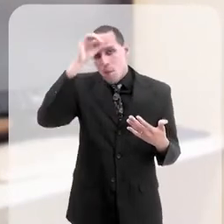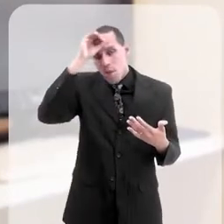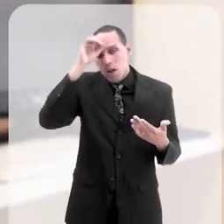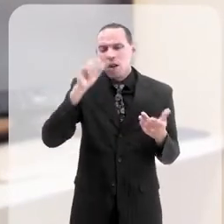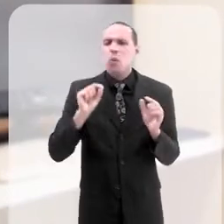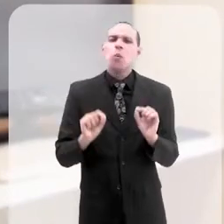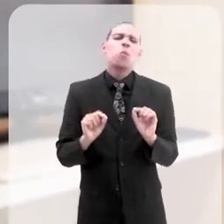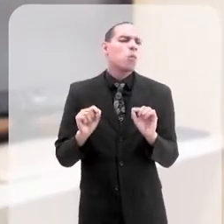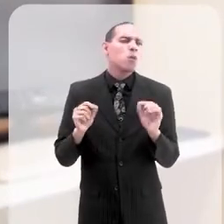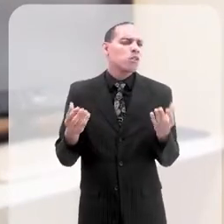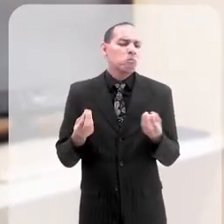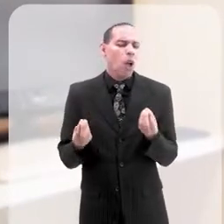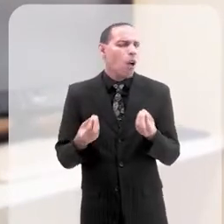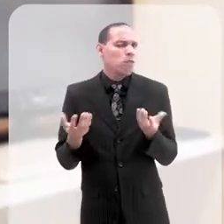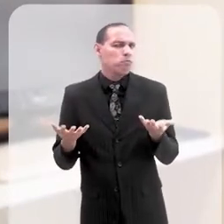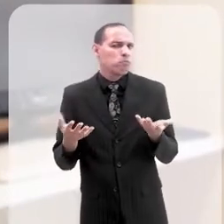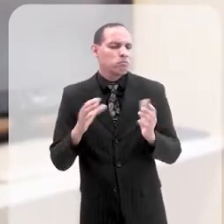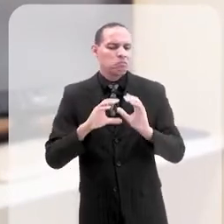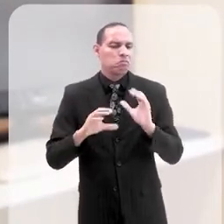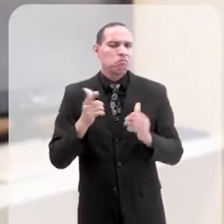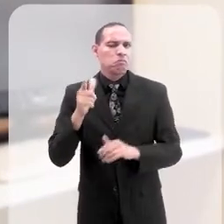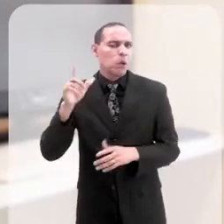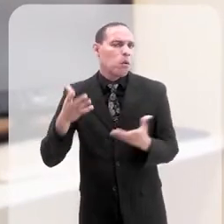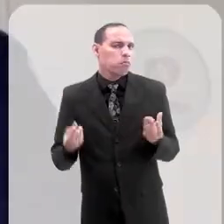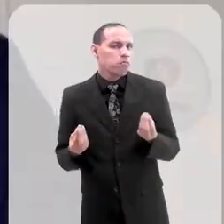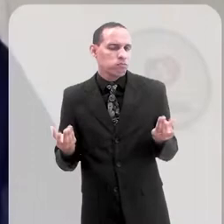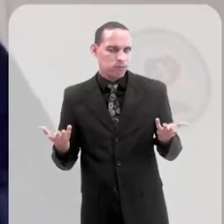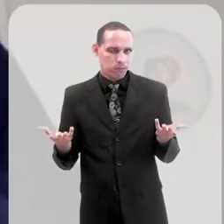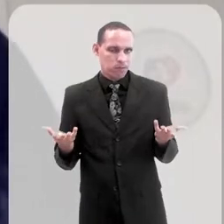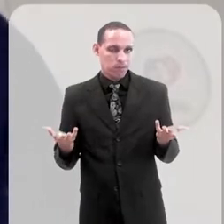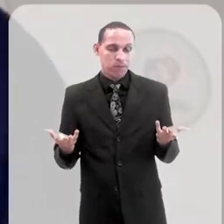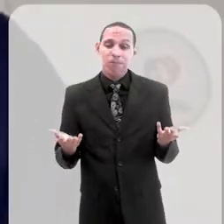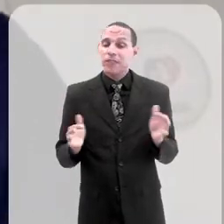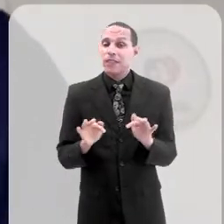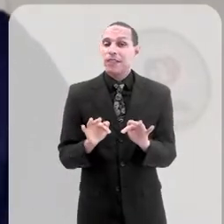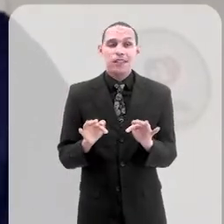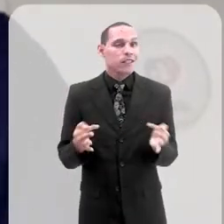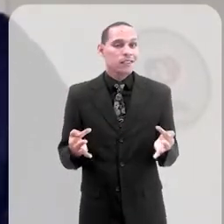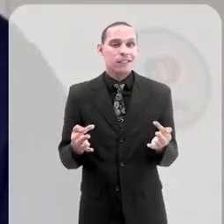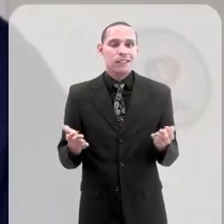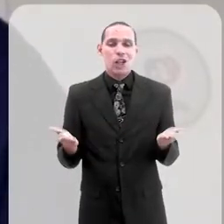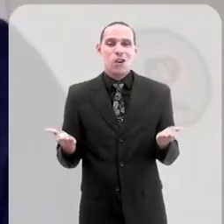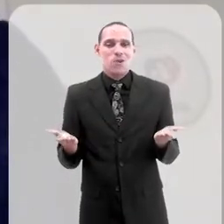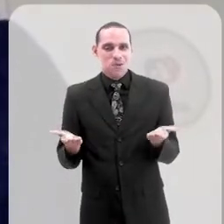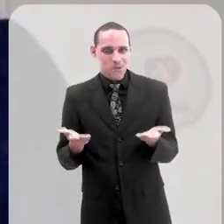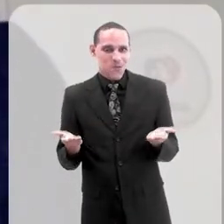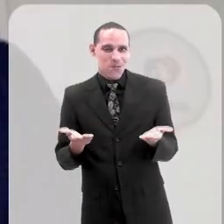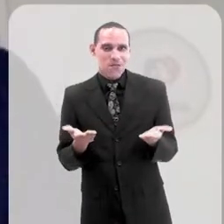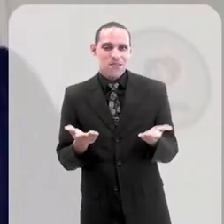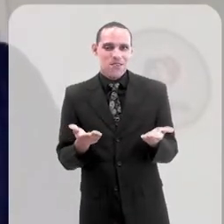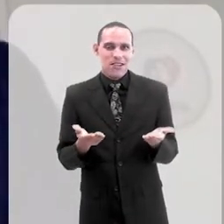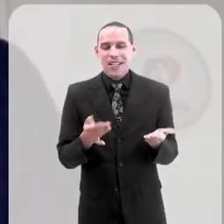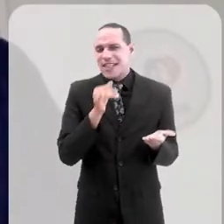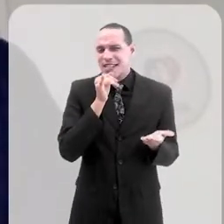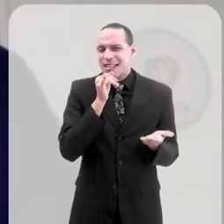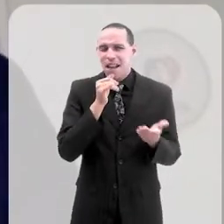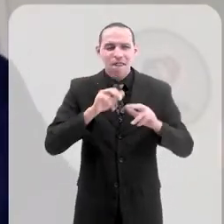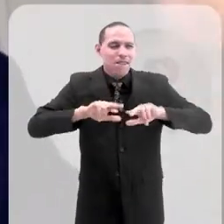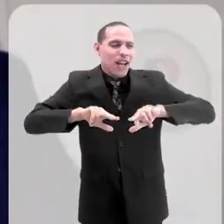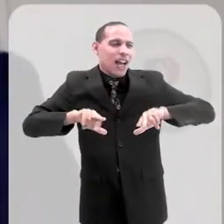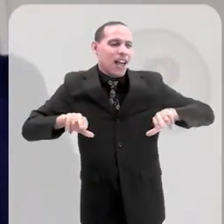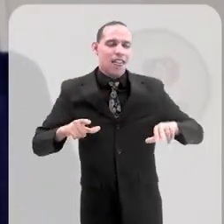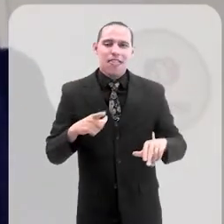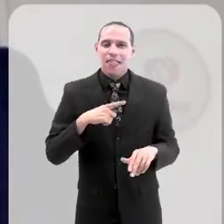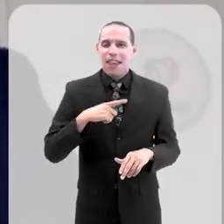como seria essa comunicação? Bom, é muito simples. A gente hoje tem muitos casos, como a gente tem